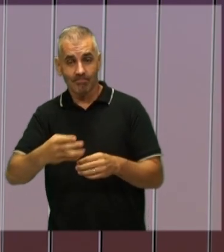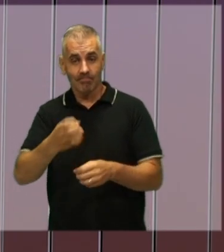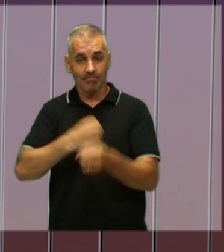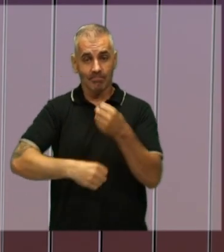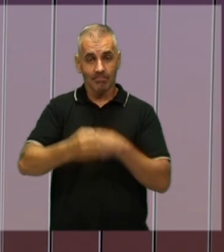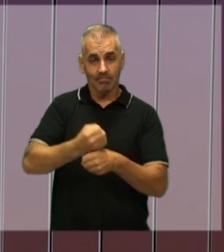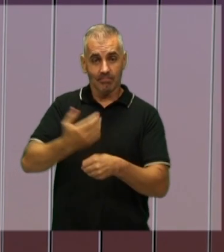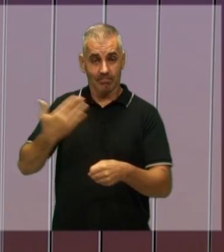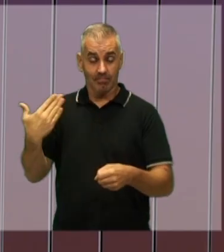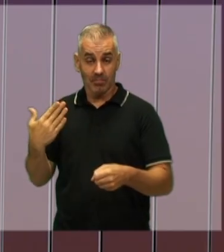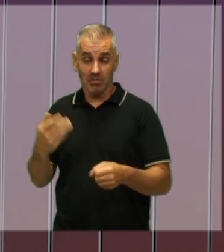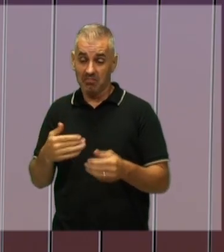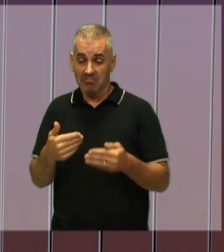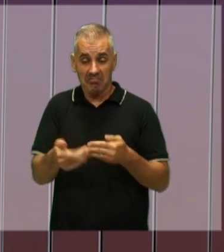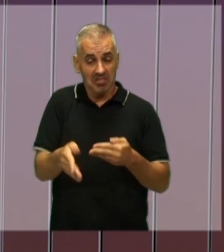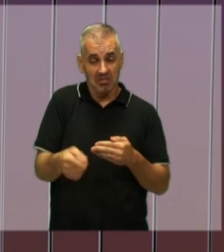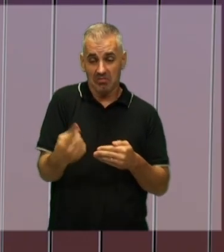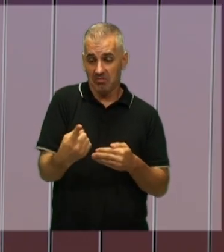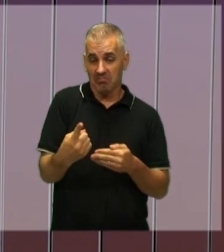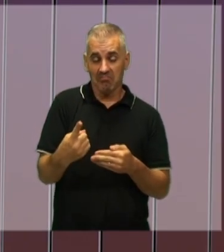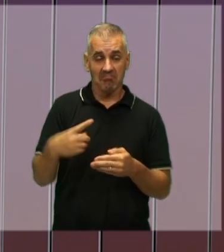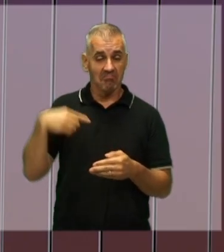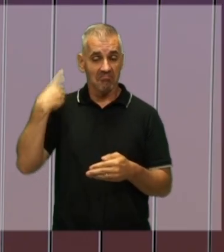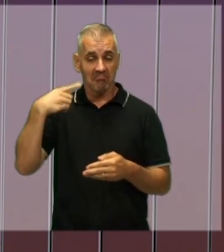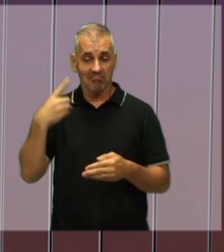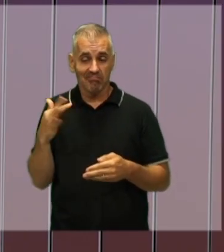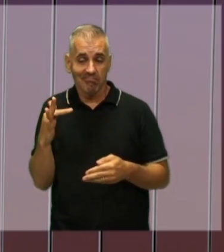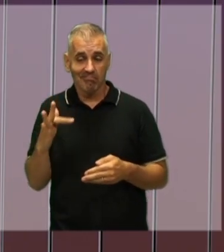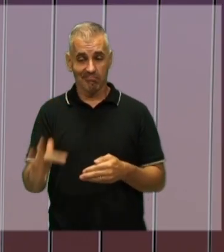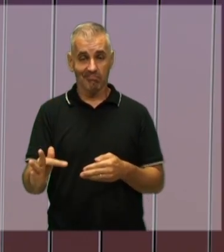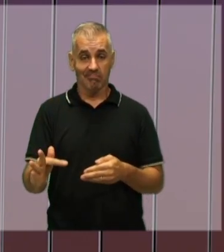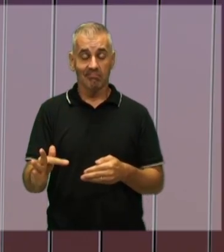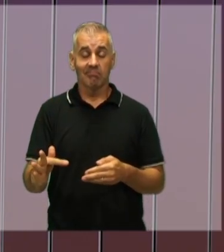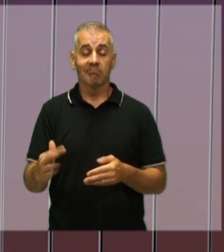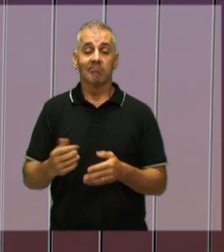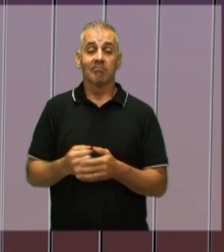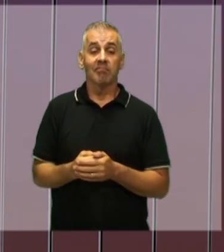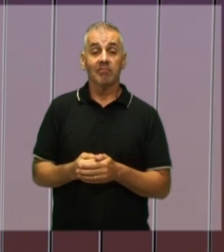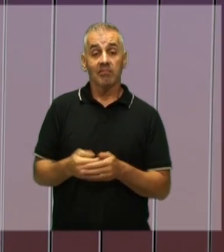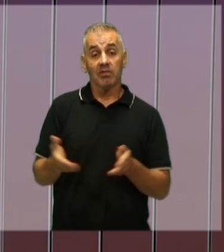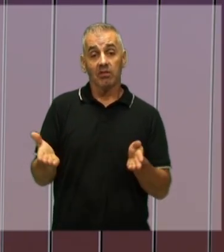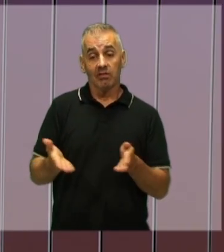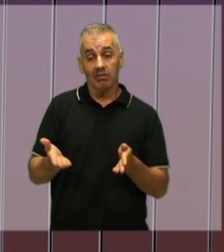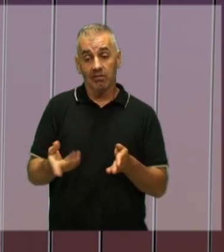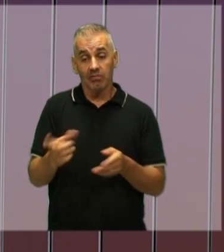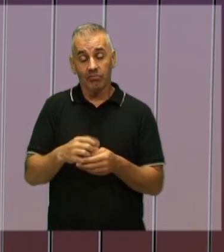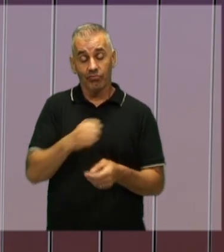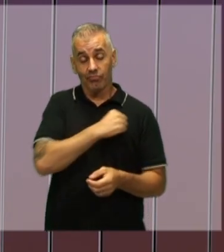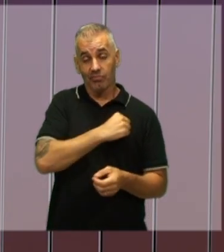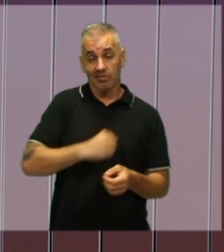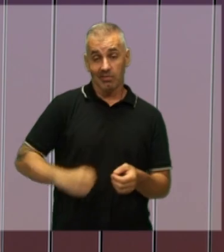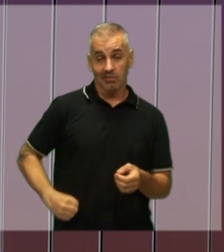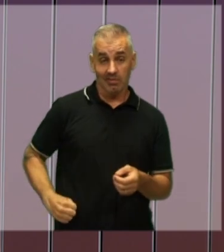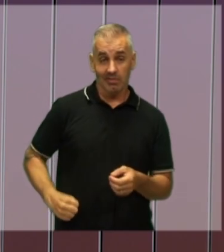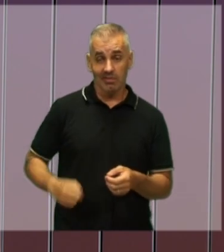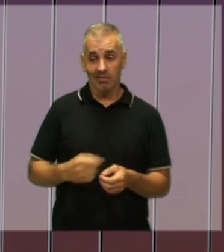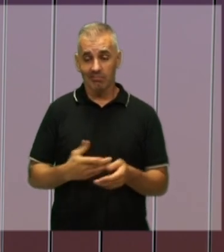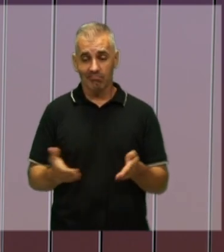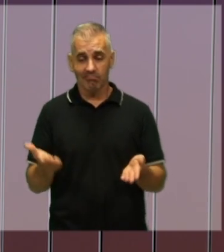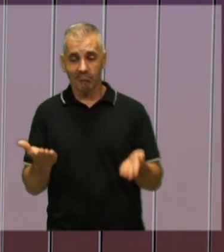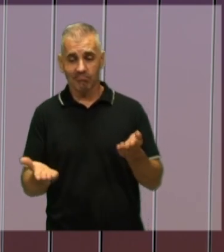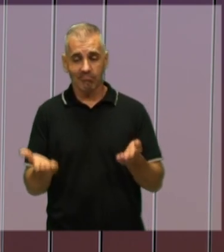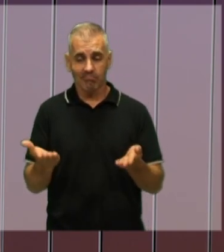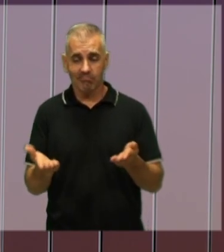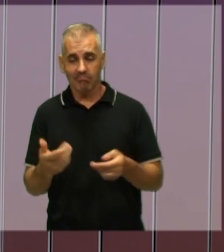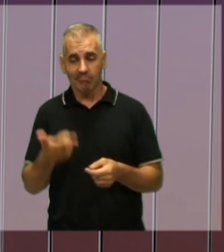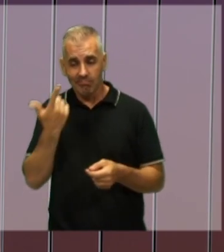perdeu para uma deputada federal, que foi a Detone, que agora vai vir para o Senado. Então, a probabilidade é que ela seja mesmo